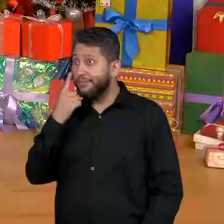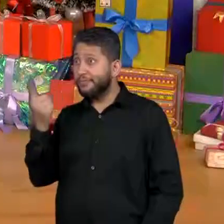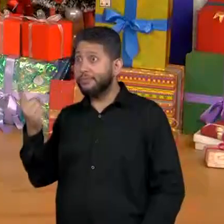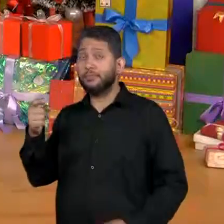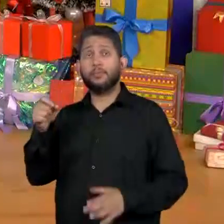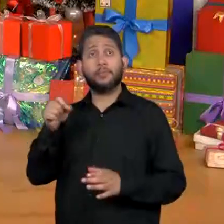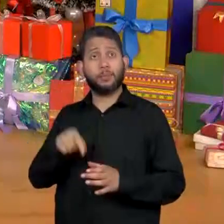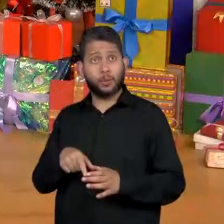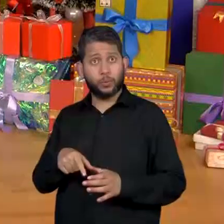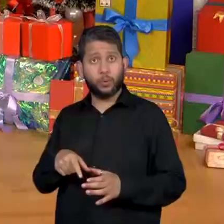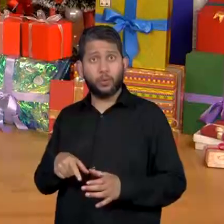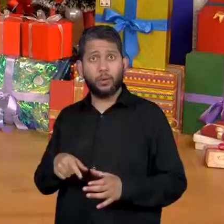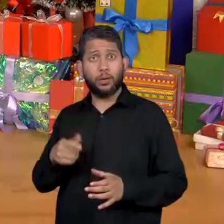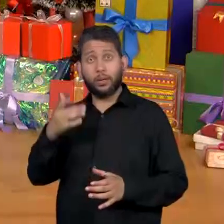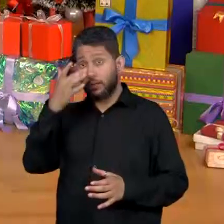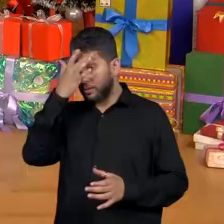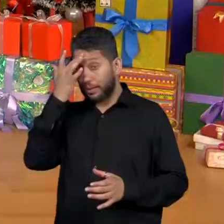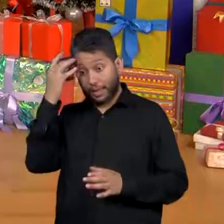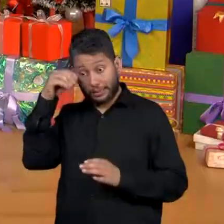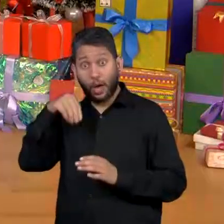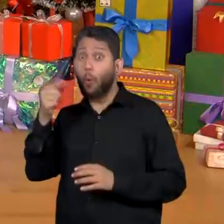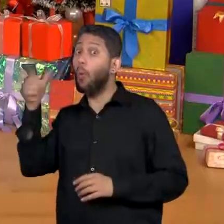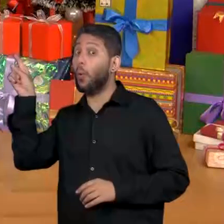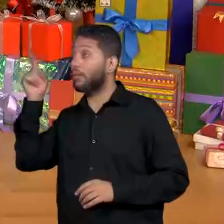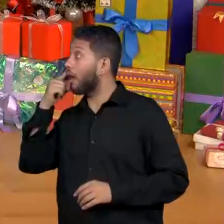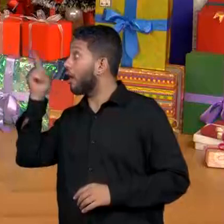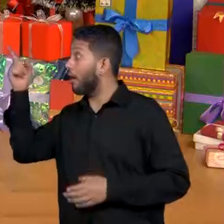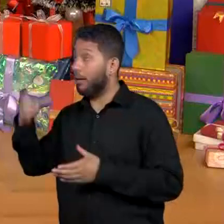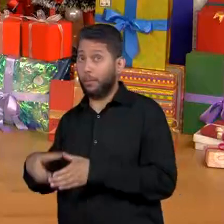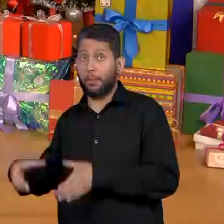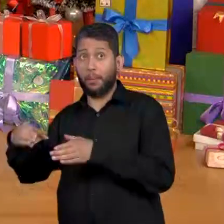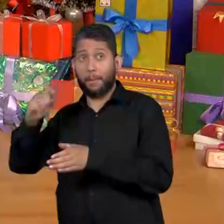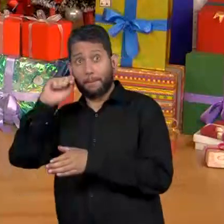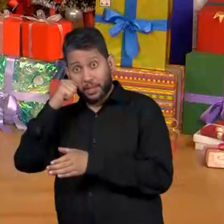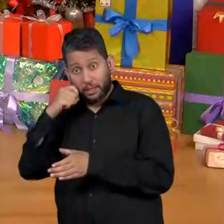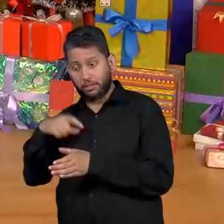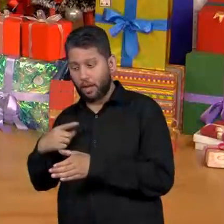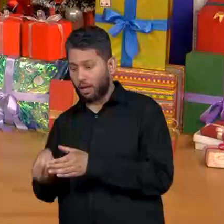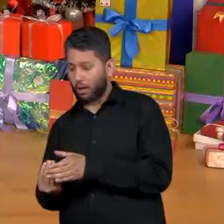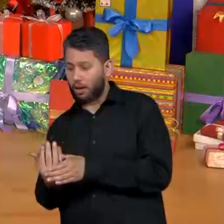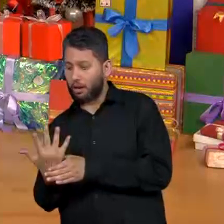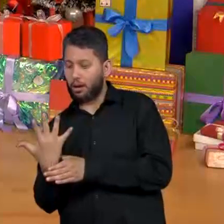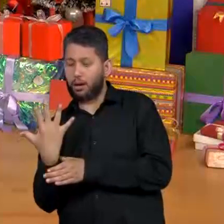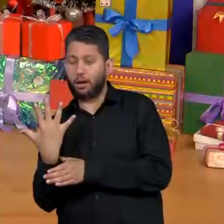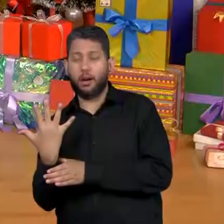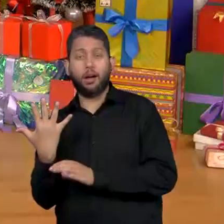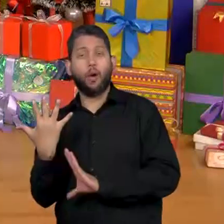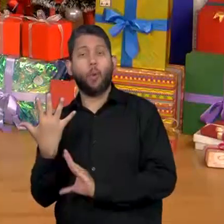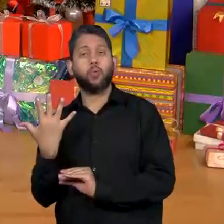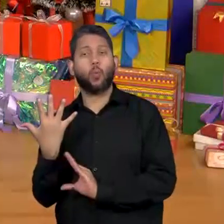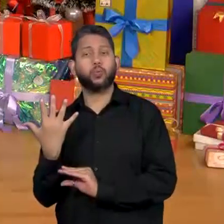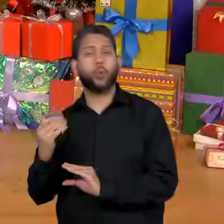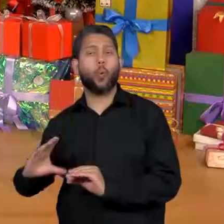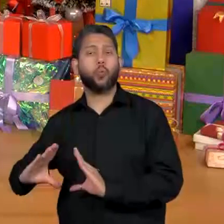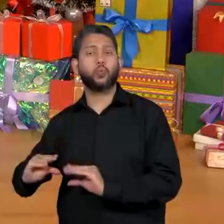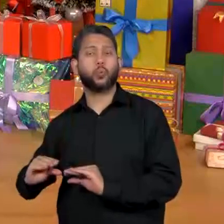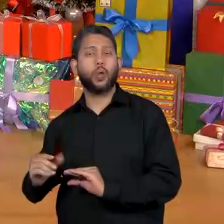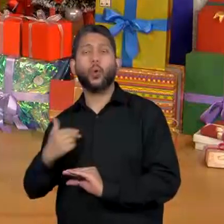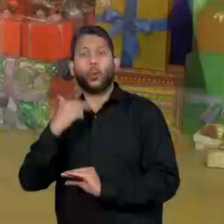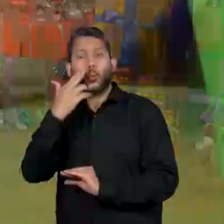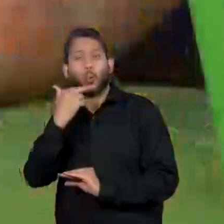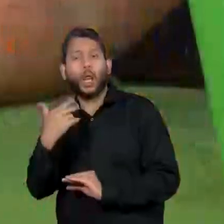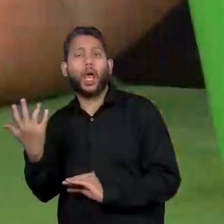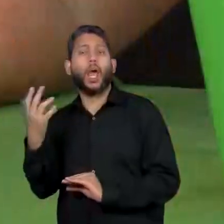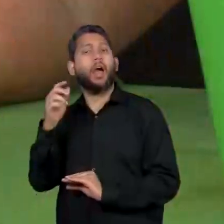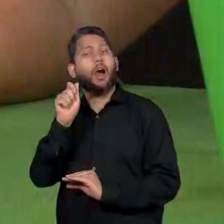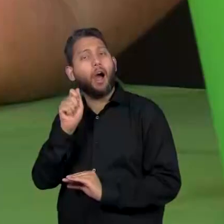replantio, ela tem ar dentro da terra. A Sim. terra é com bastante nutrientes, essa terra aí. Exato. E além de